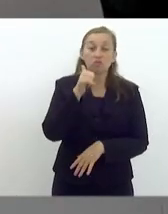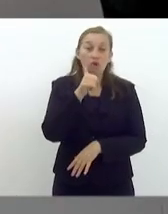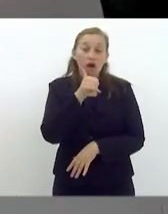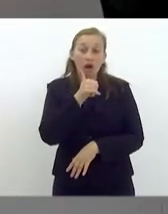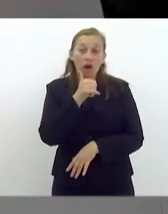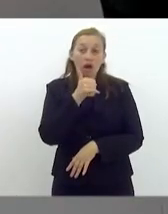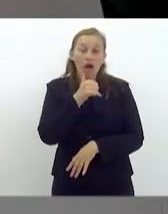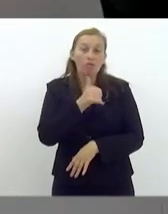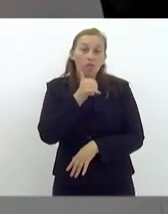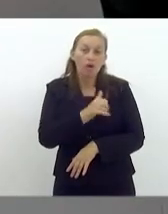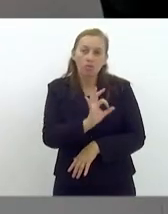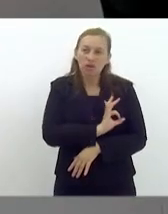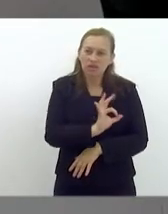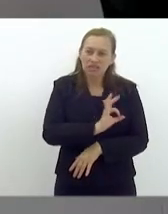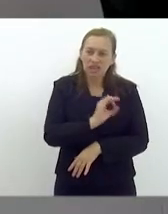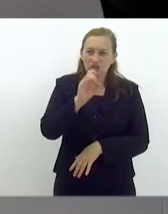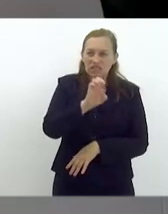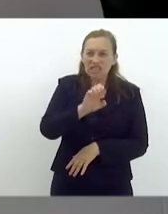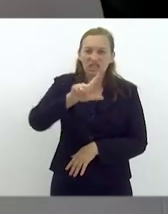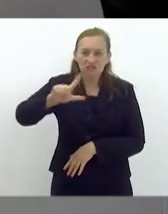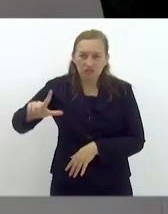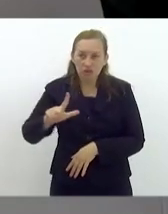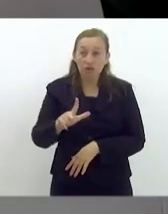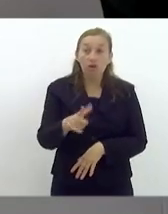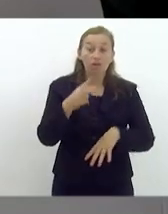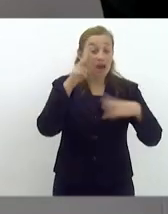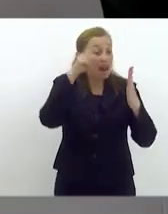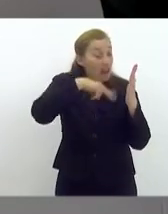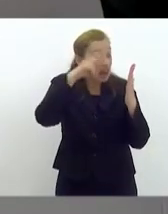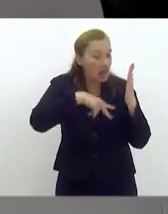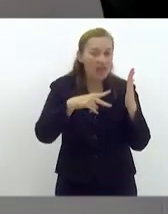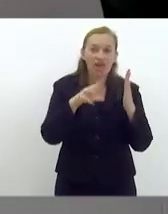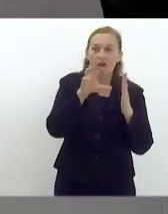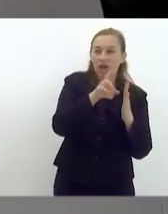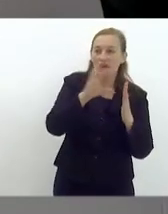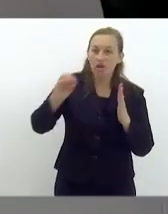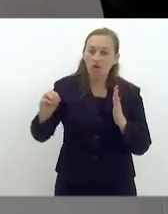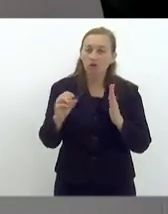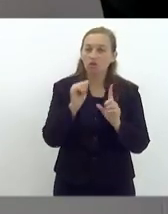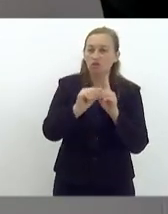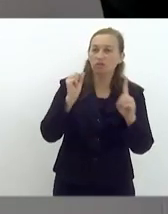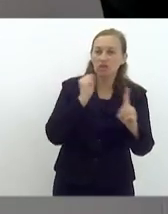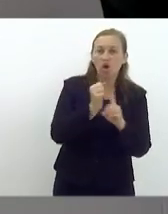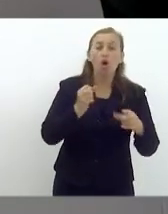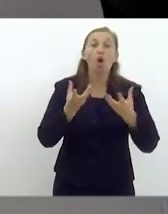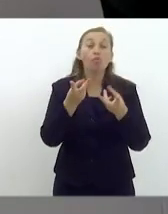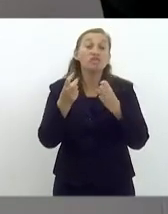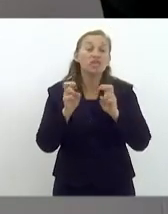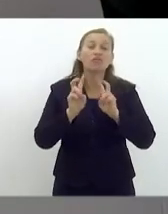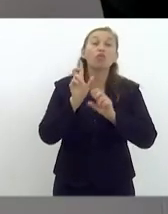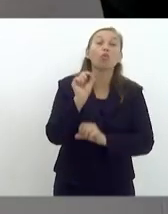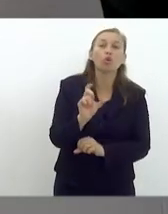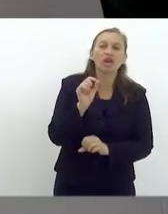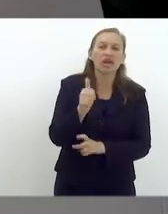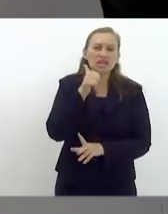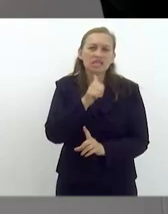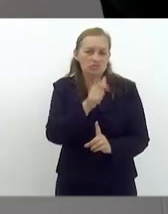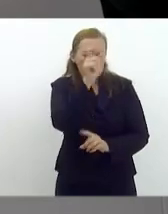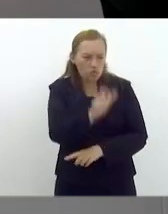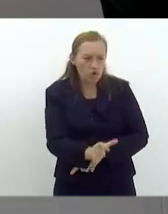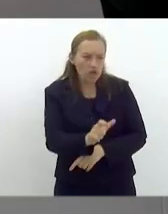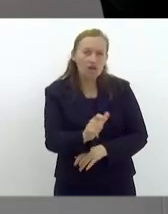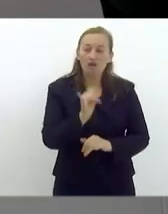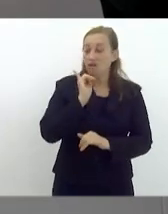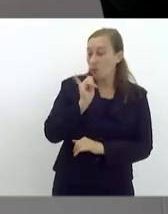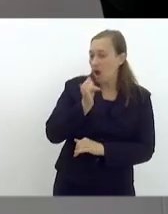que se dedica né ao longo do ano a fazer a leitura dos feminicídio a gente observa o que que ela fez algum